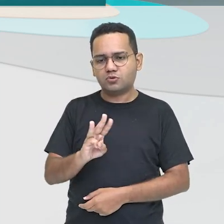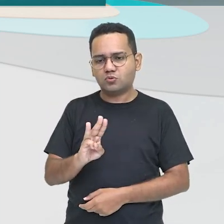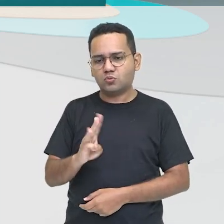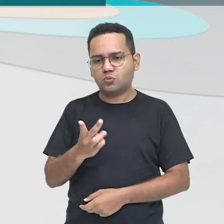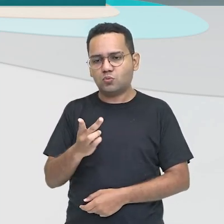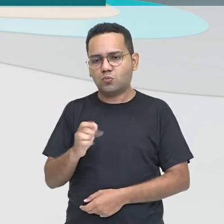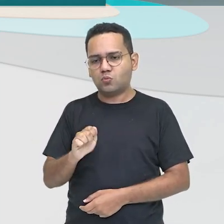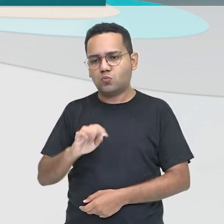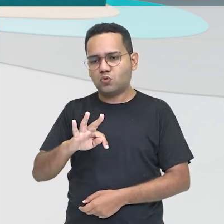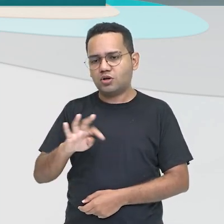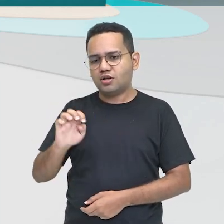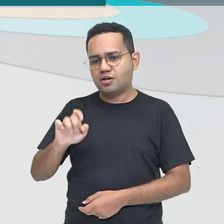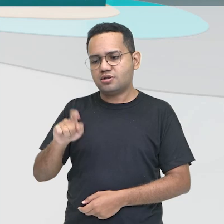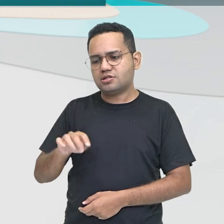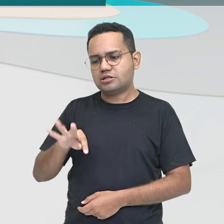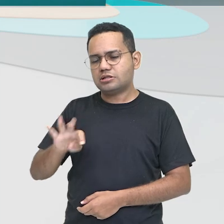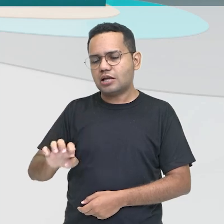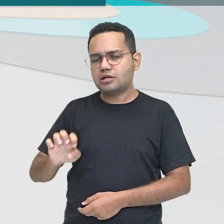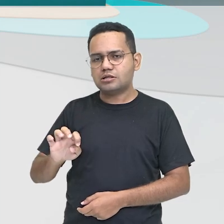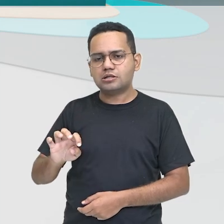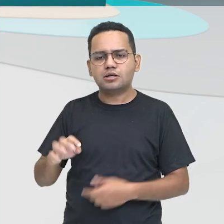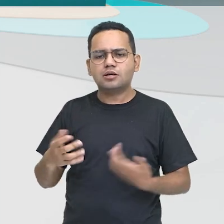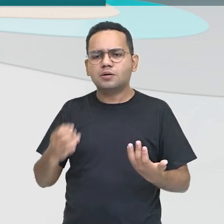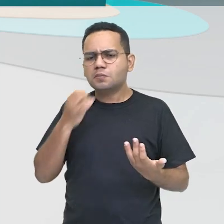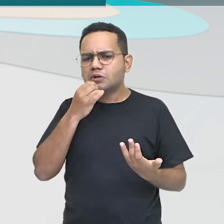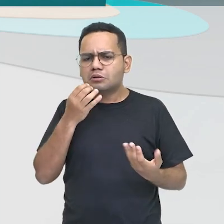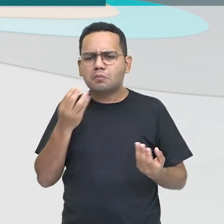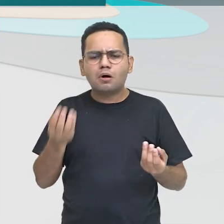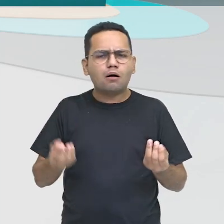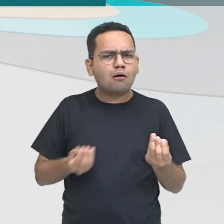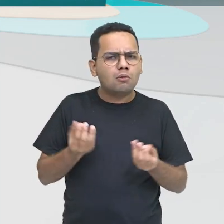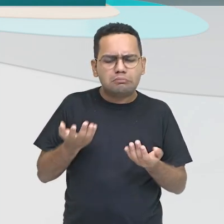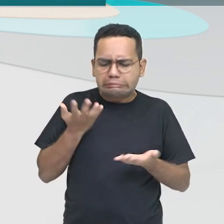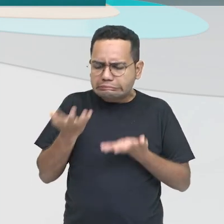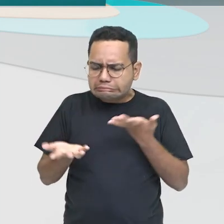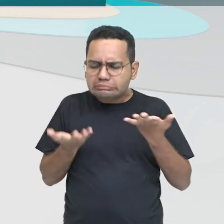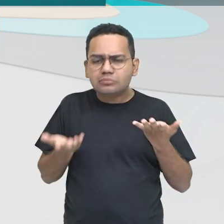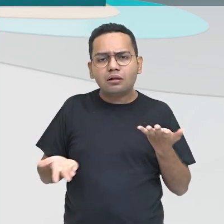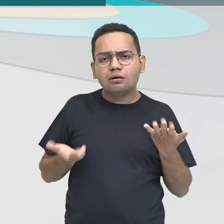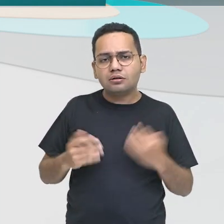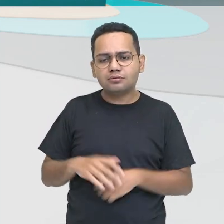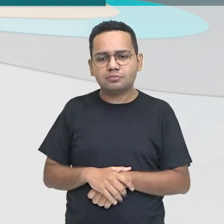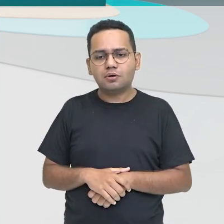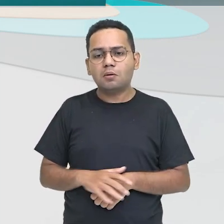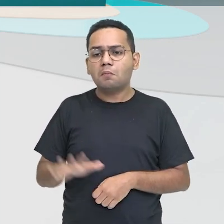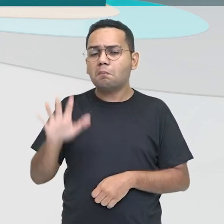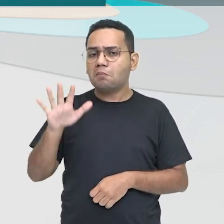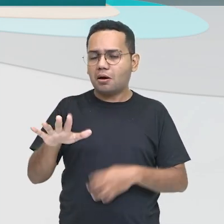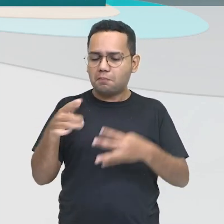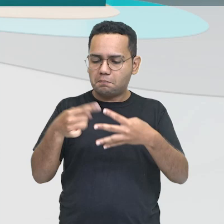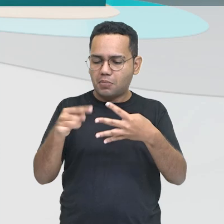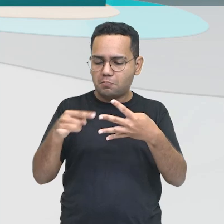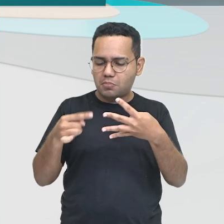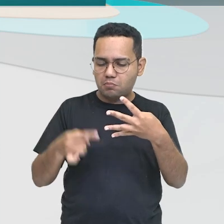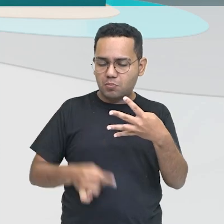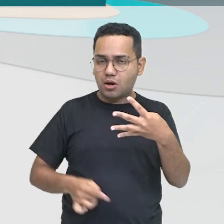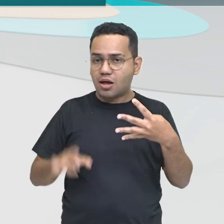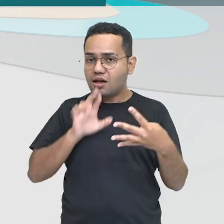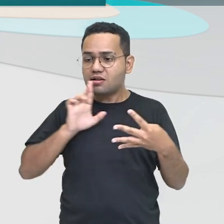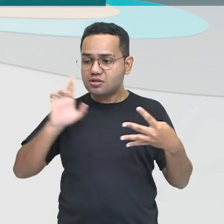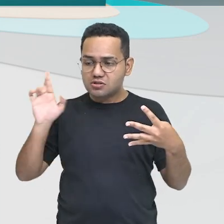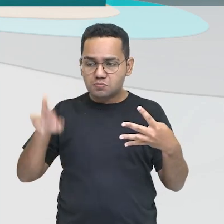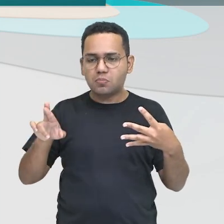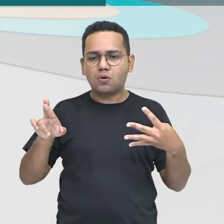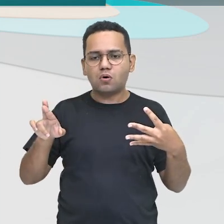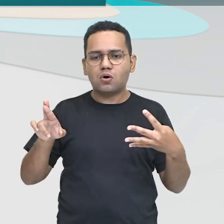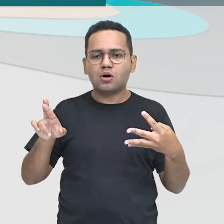what extent, que significa até que ponto, até que medida. Então essas respostas dessas perguntas aqui, eu